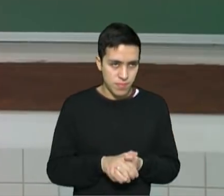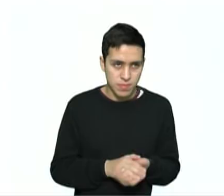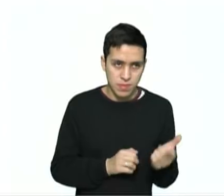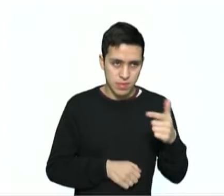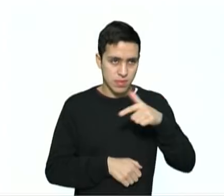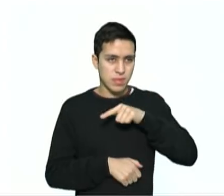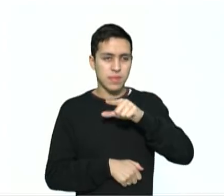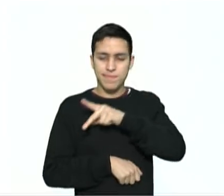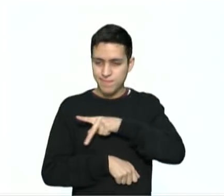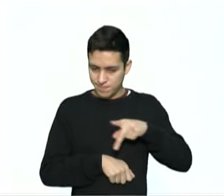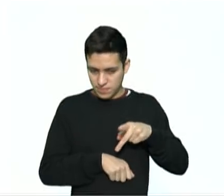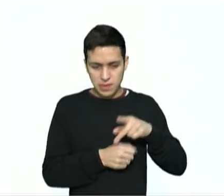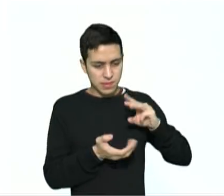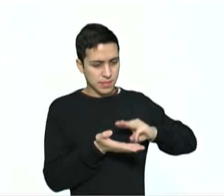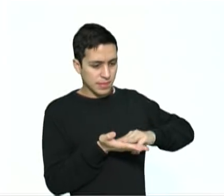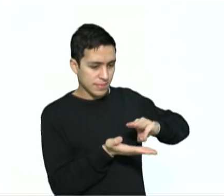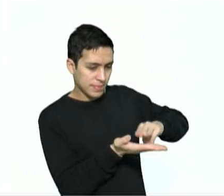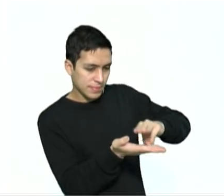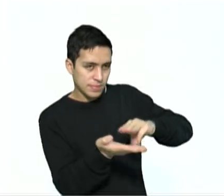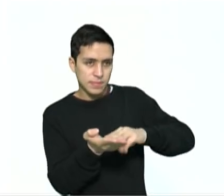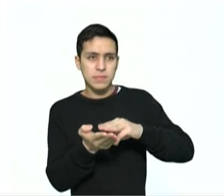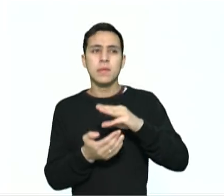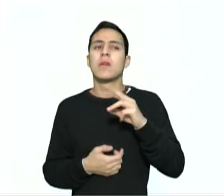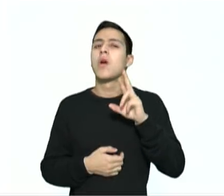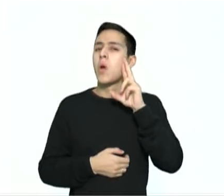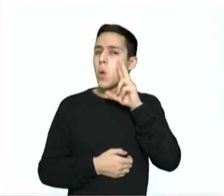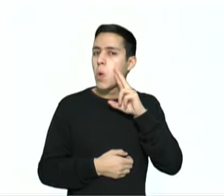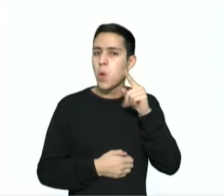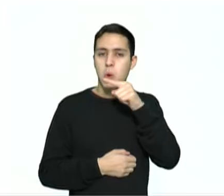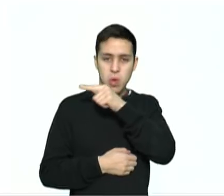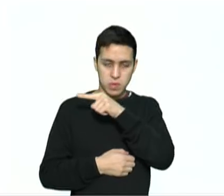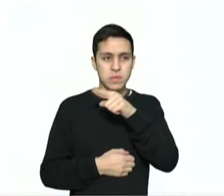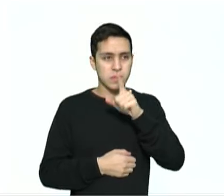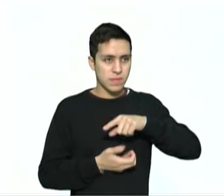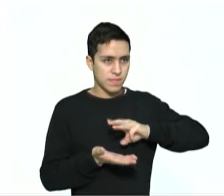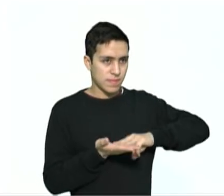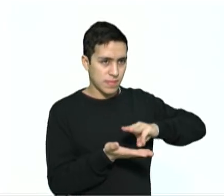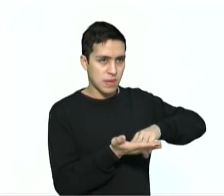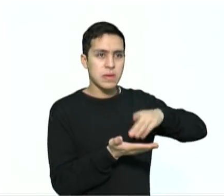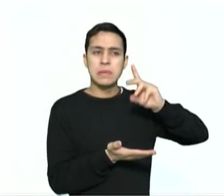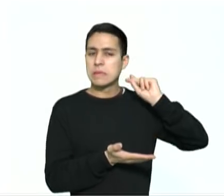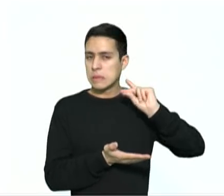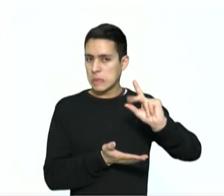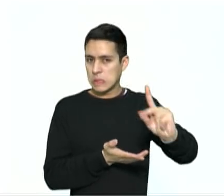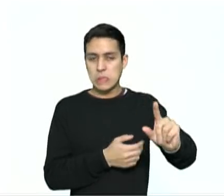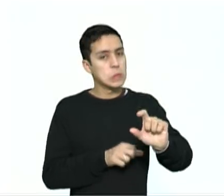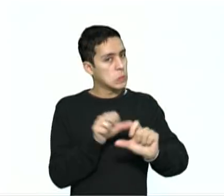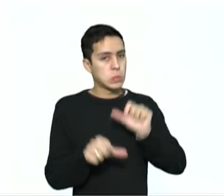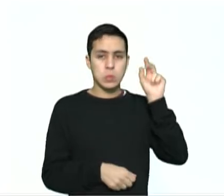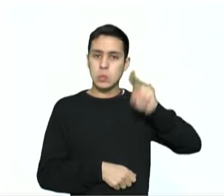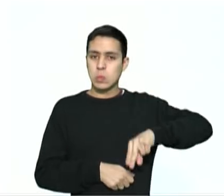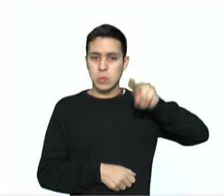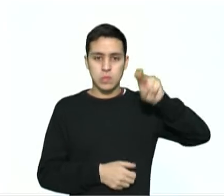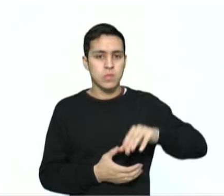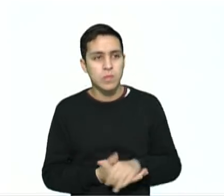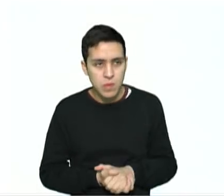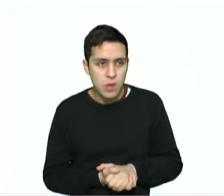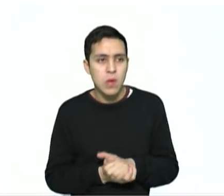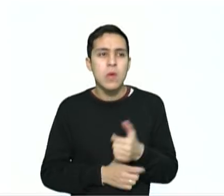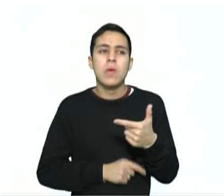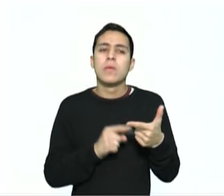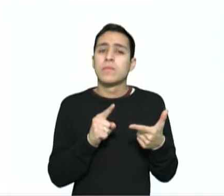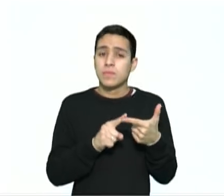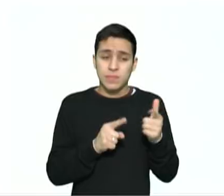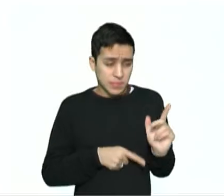os países, membros, os em rosinha são os membros permanentes, aqueles que nunca mudam. Nós